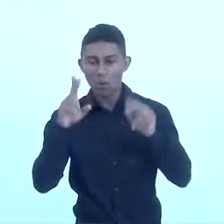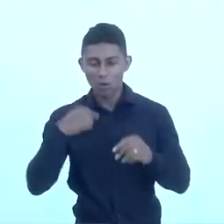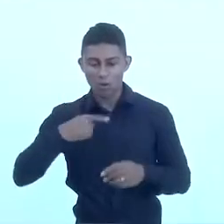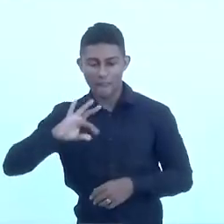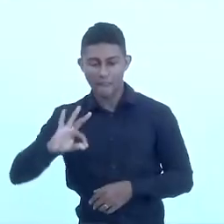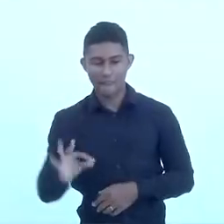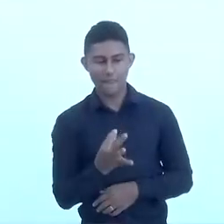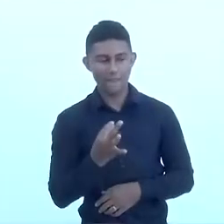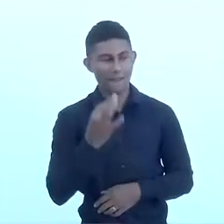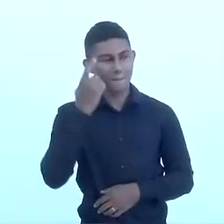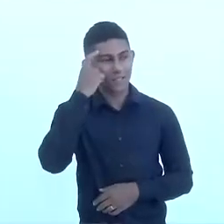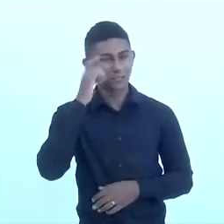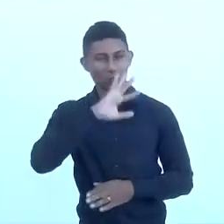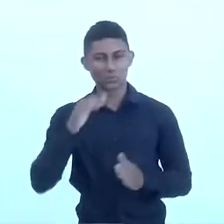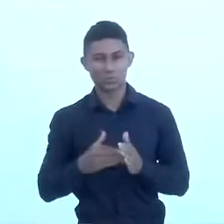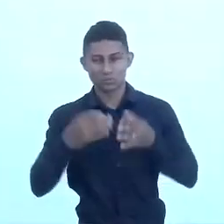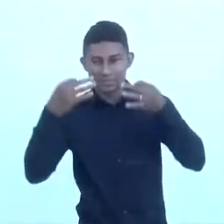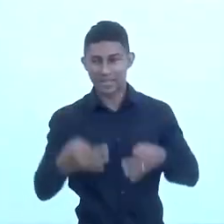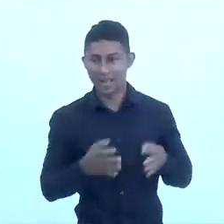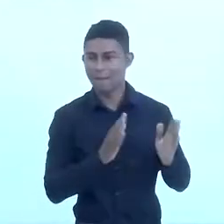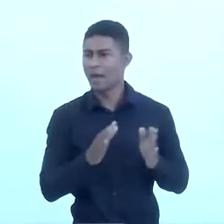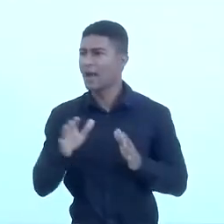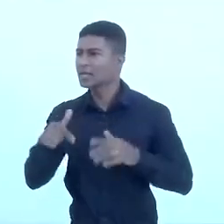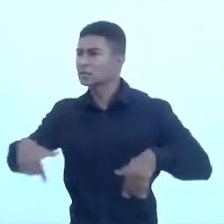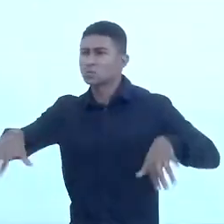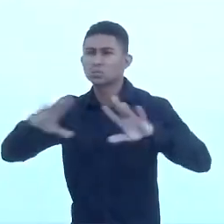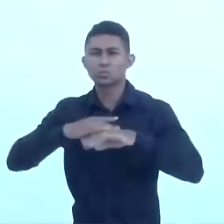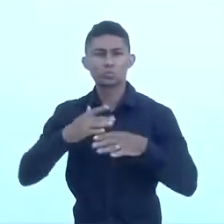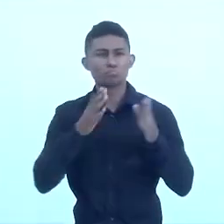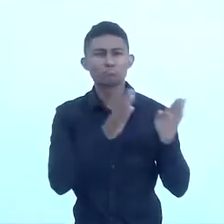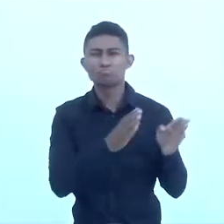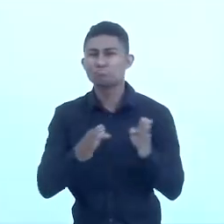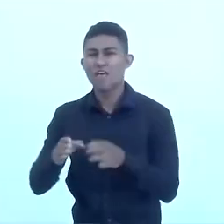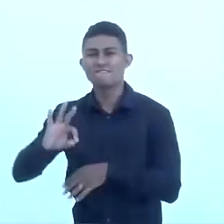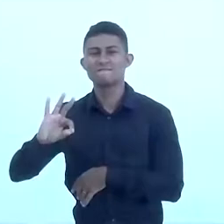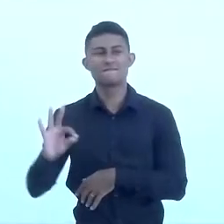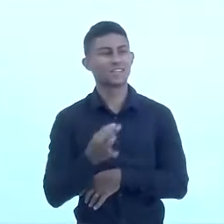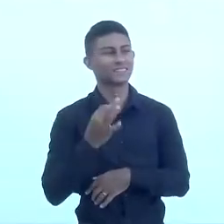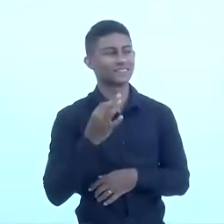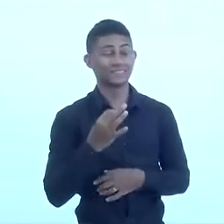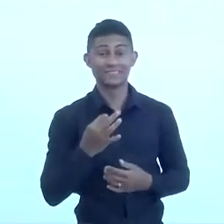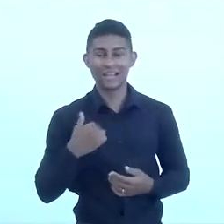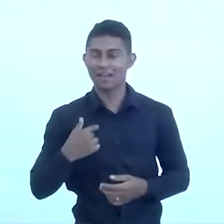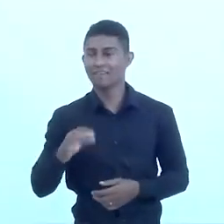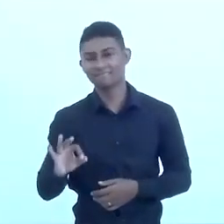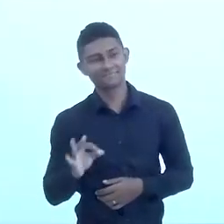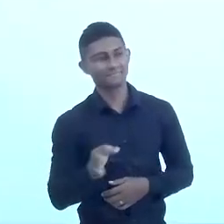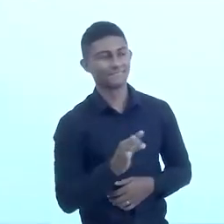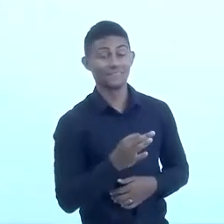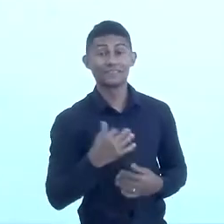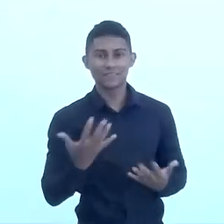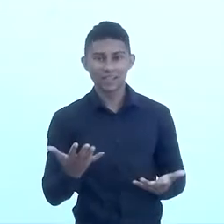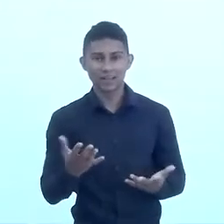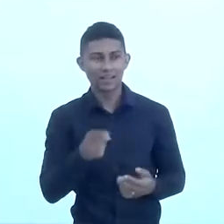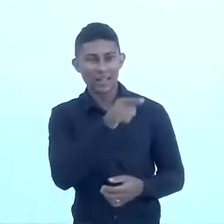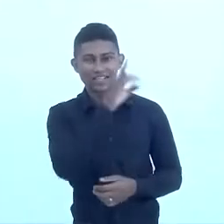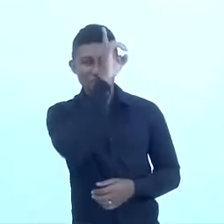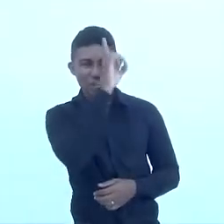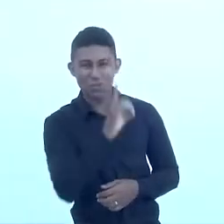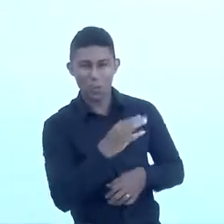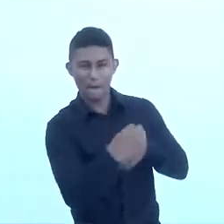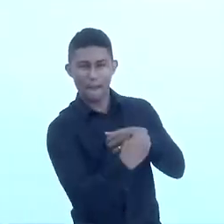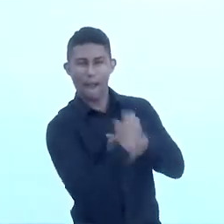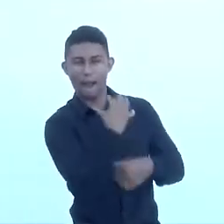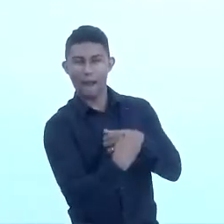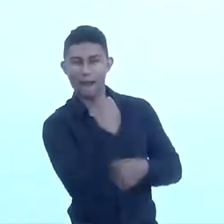da eficiência daquela loja, tudo nos trinques. Aqui está tudo bem arrumado. E aí, como isso, o